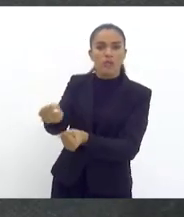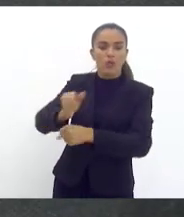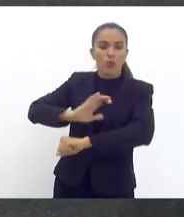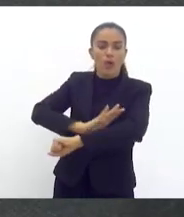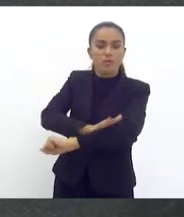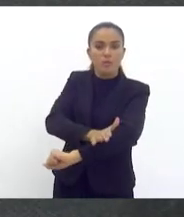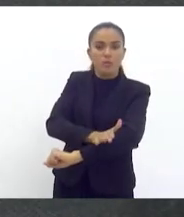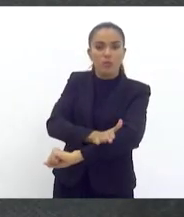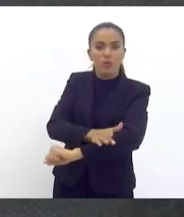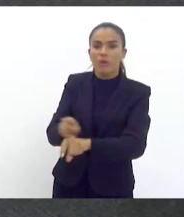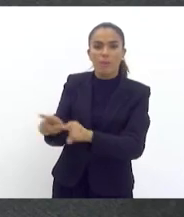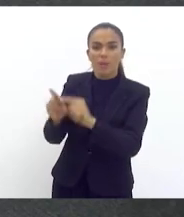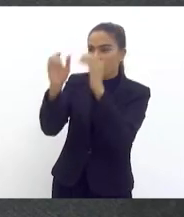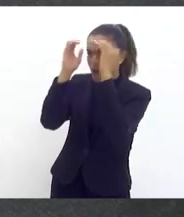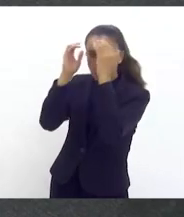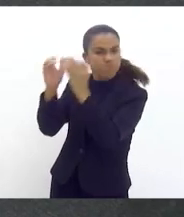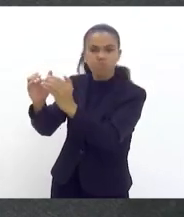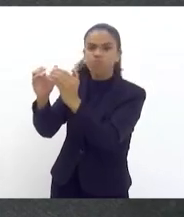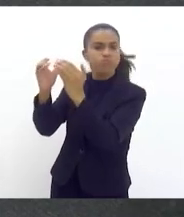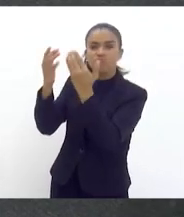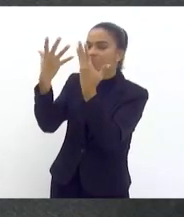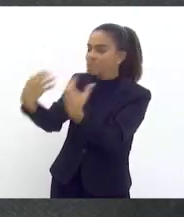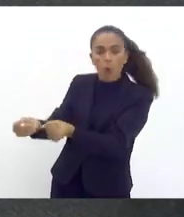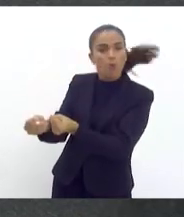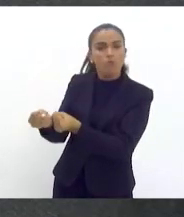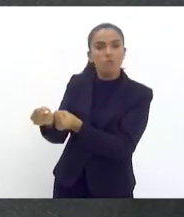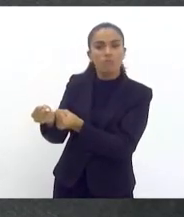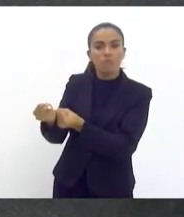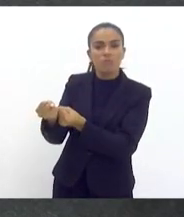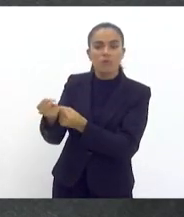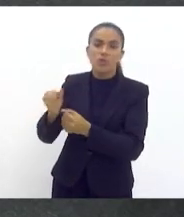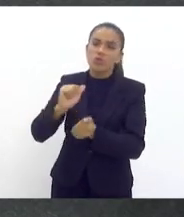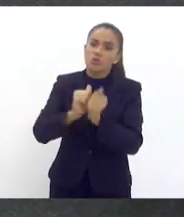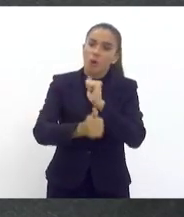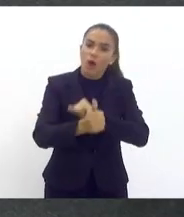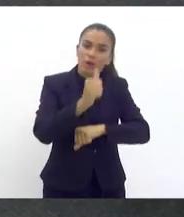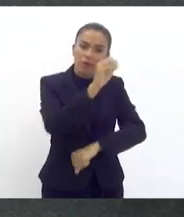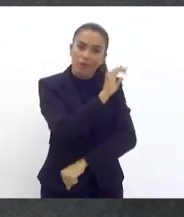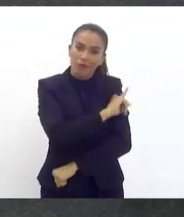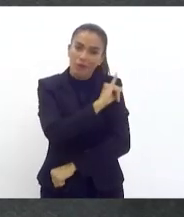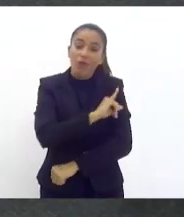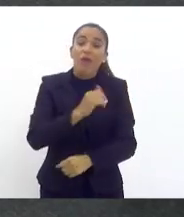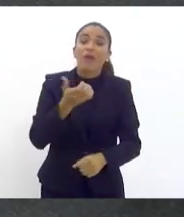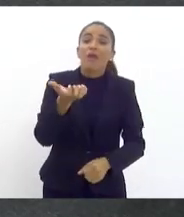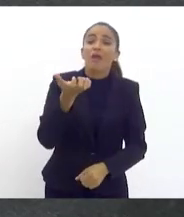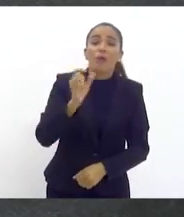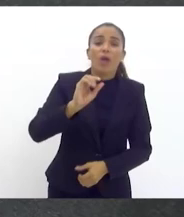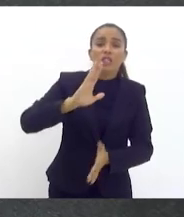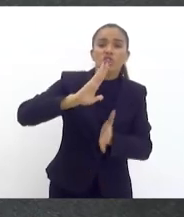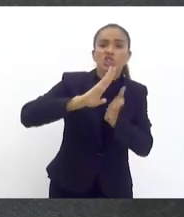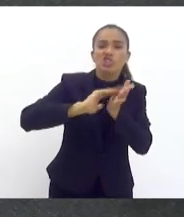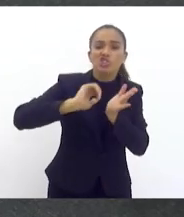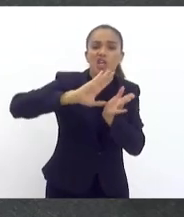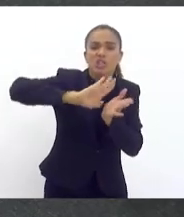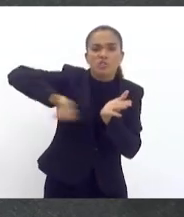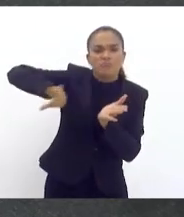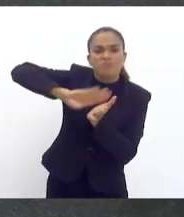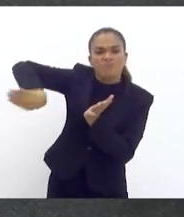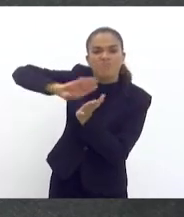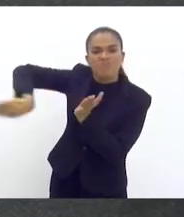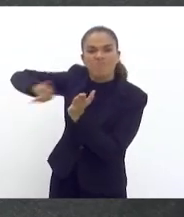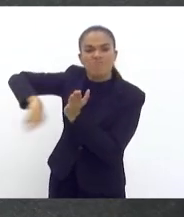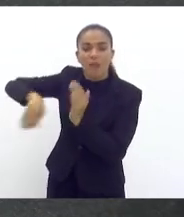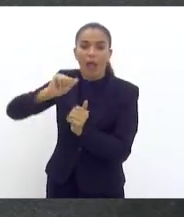não atenderia a Liga de Esportes Carioca, que queria retirar os atletas